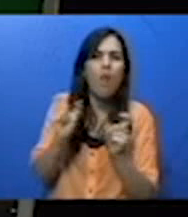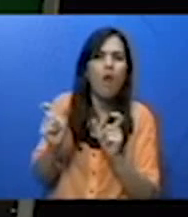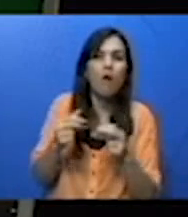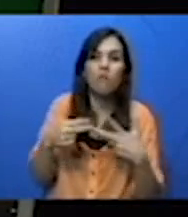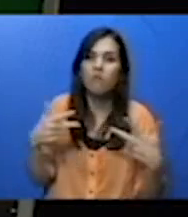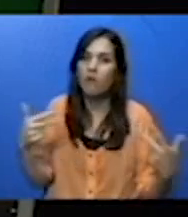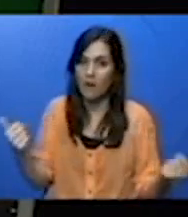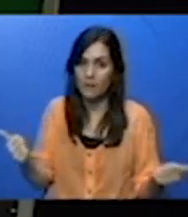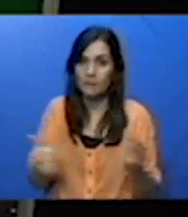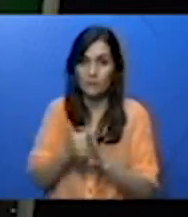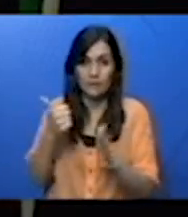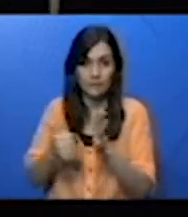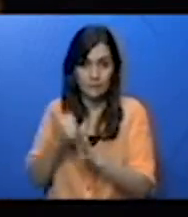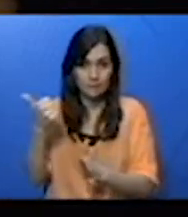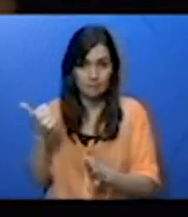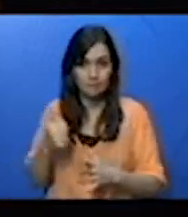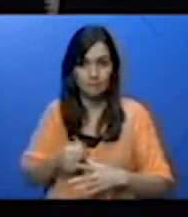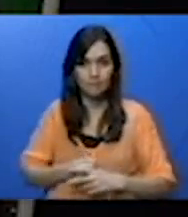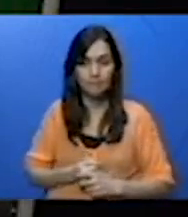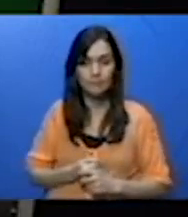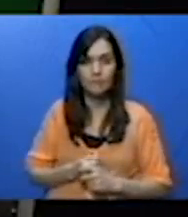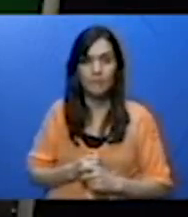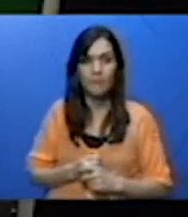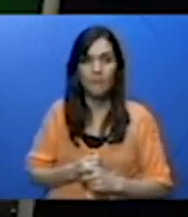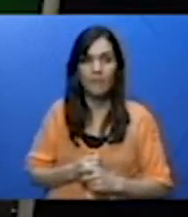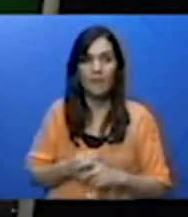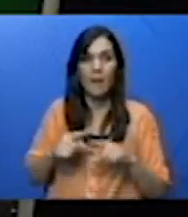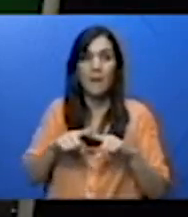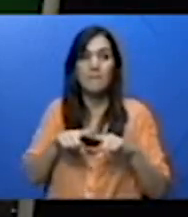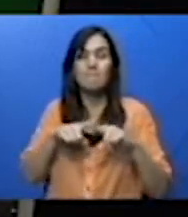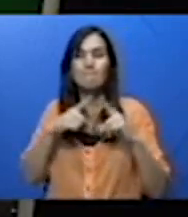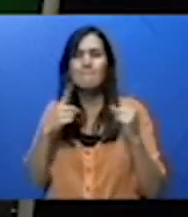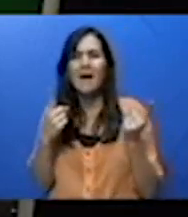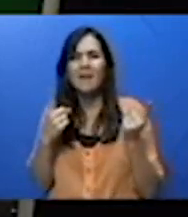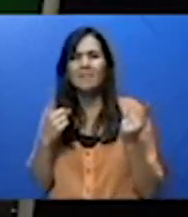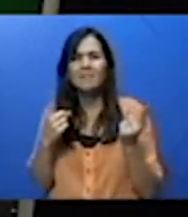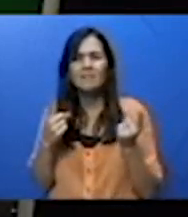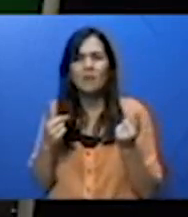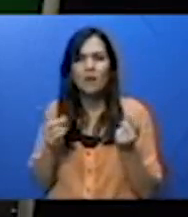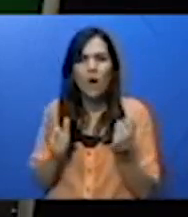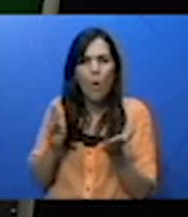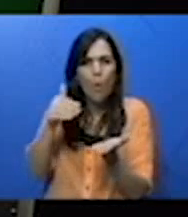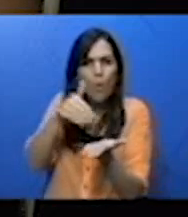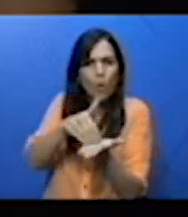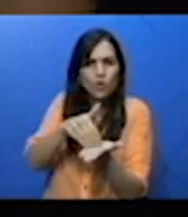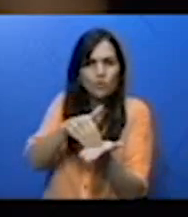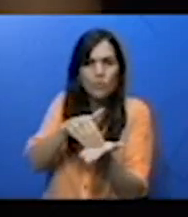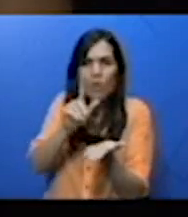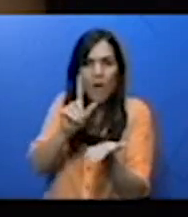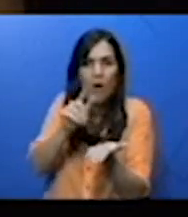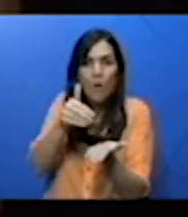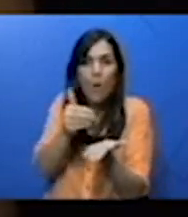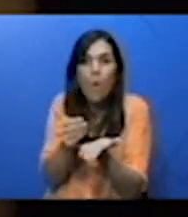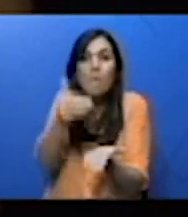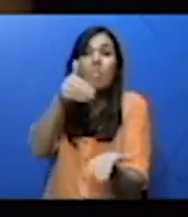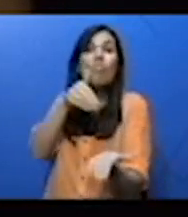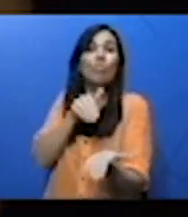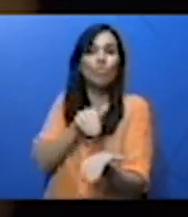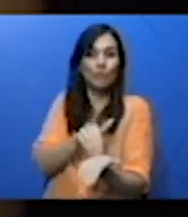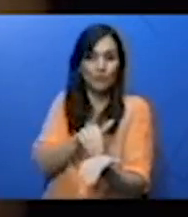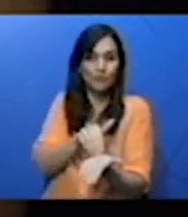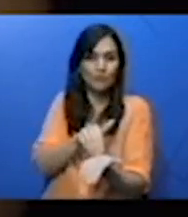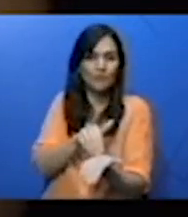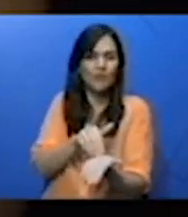foi aparecendo as estrofes. Mas o penúltimo verso de cada estrofe